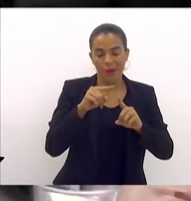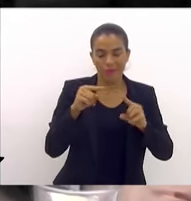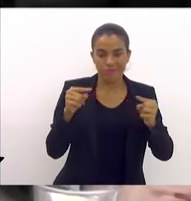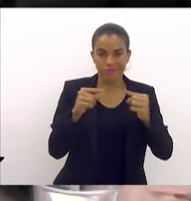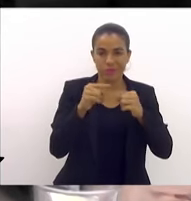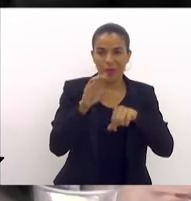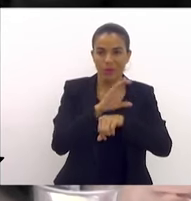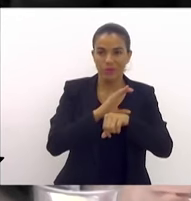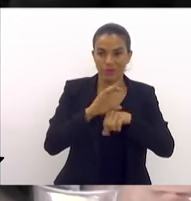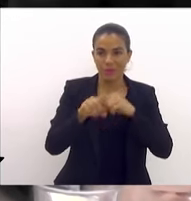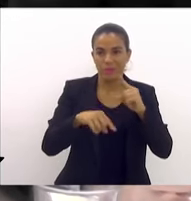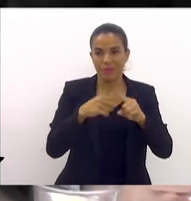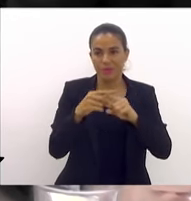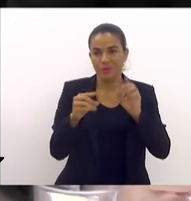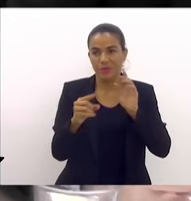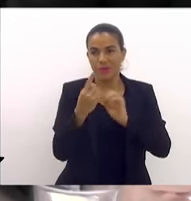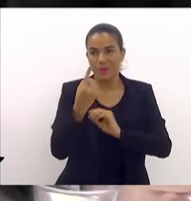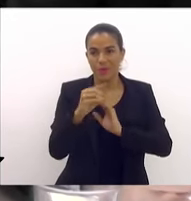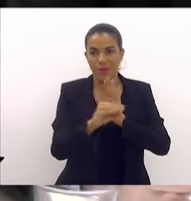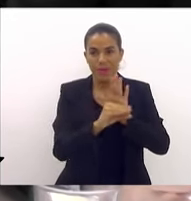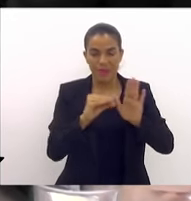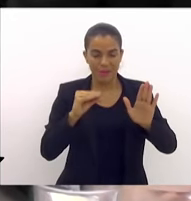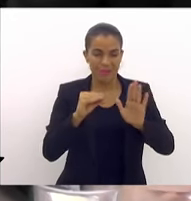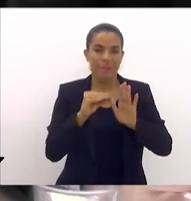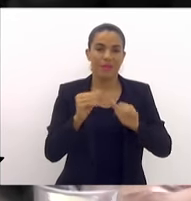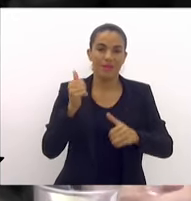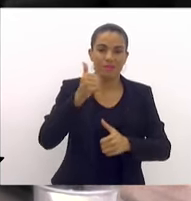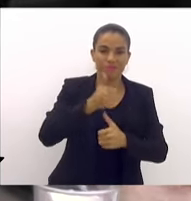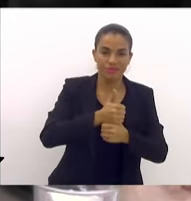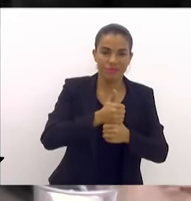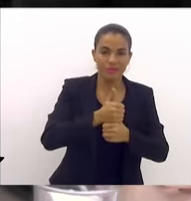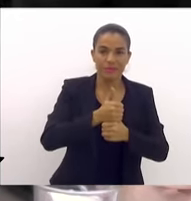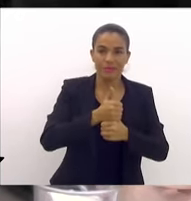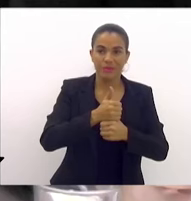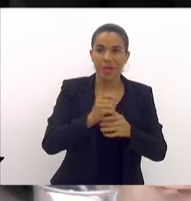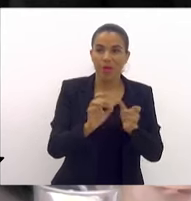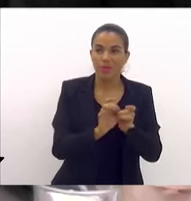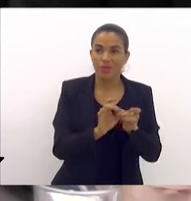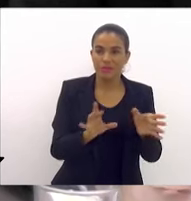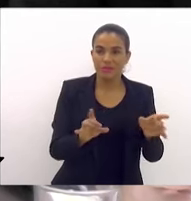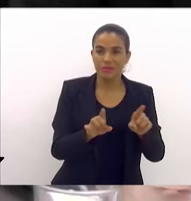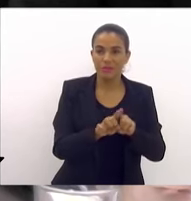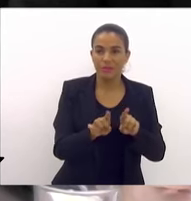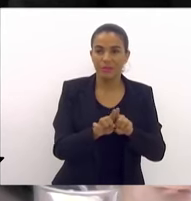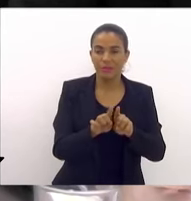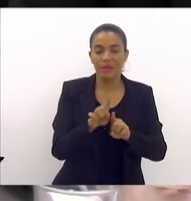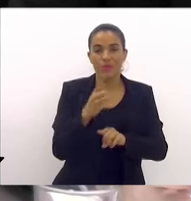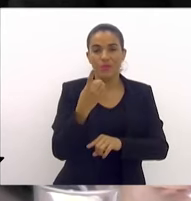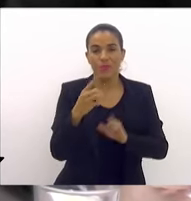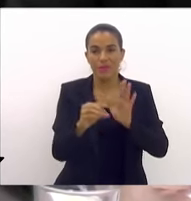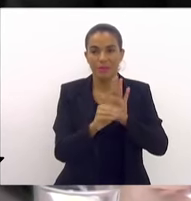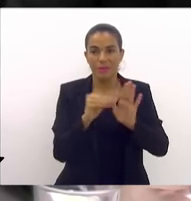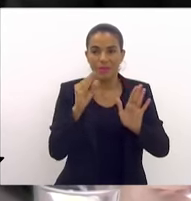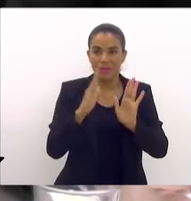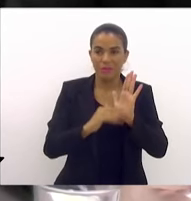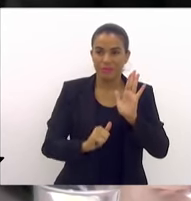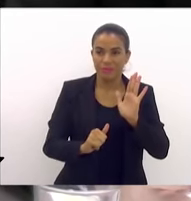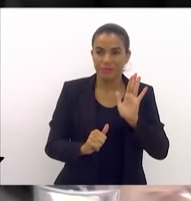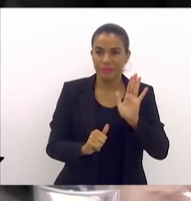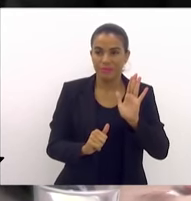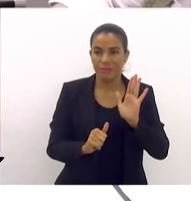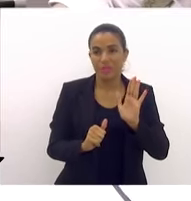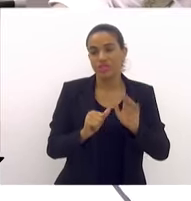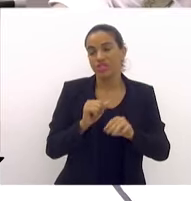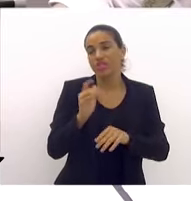emenda modificativa... E outra supressiva. Não, só uma, só a supressiva. A modificativa não é para mais. Você retirou